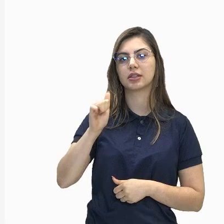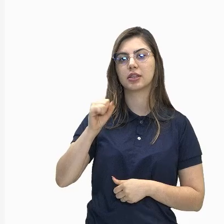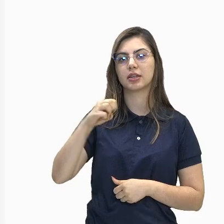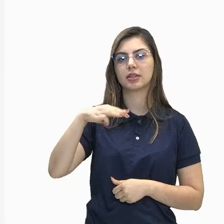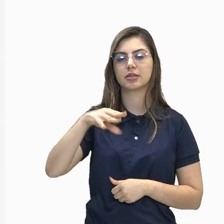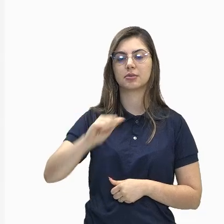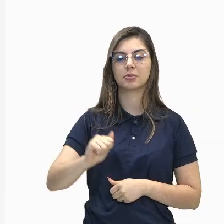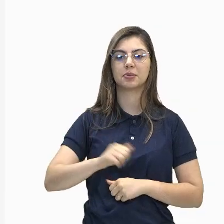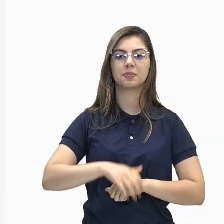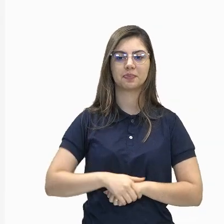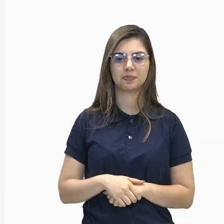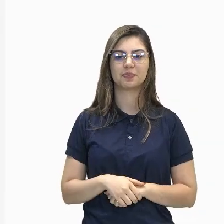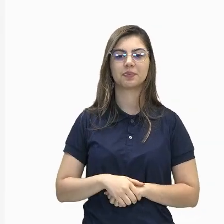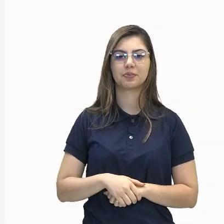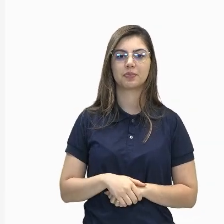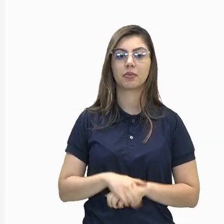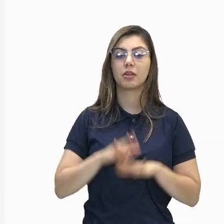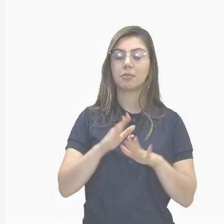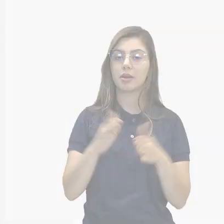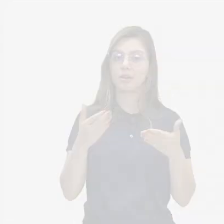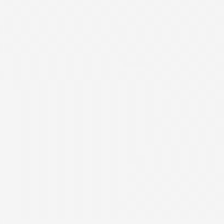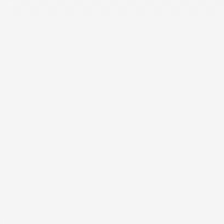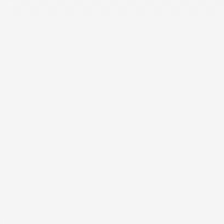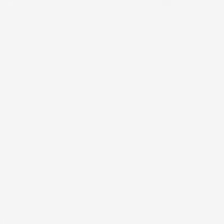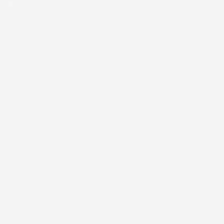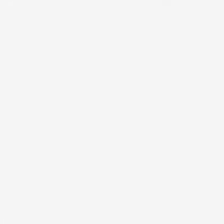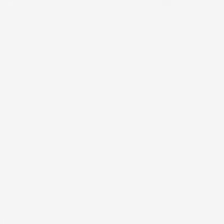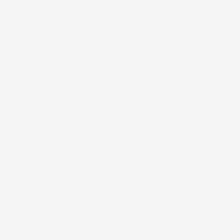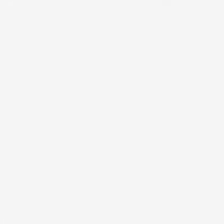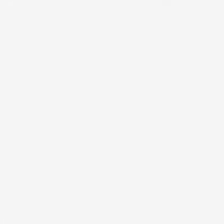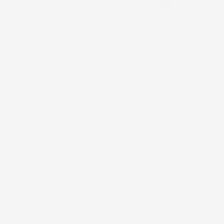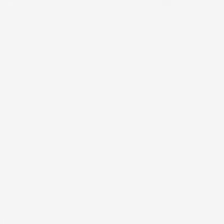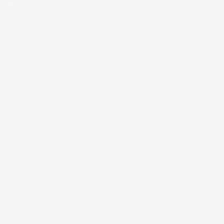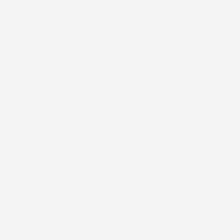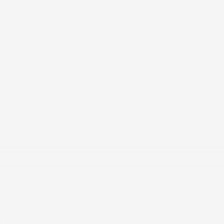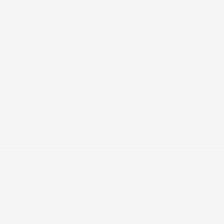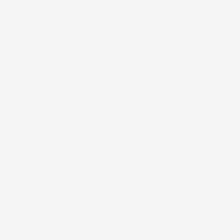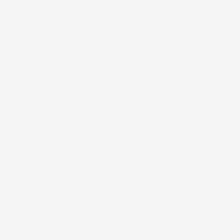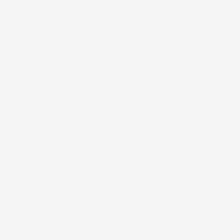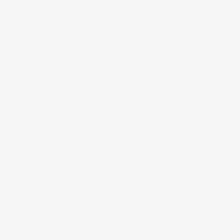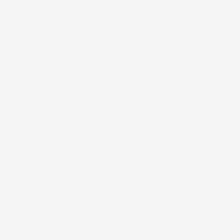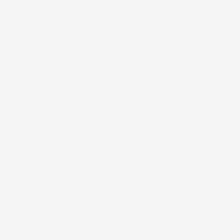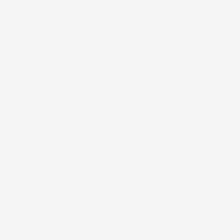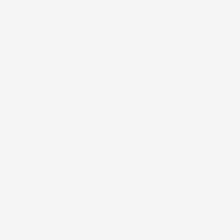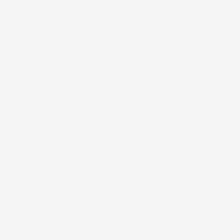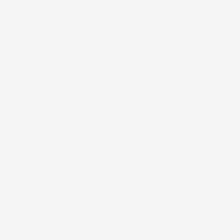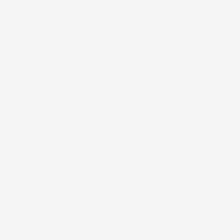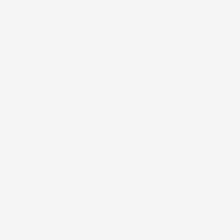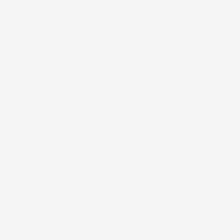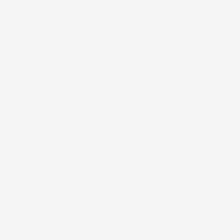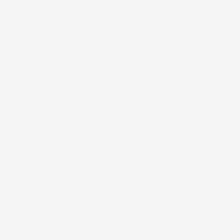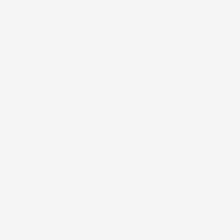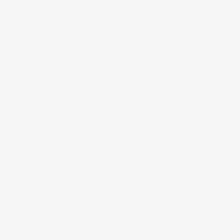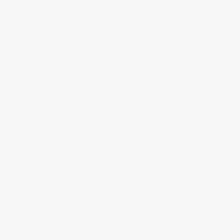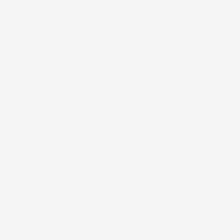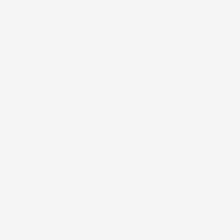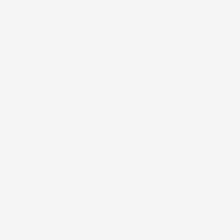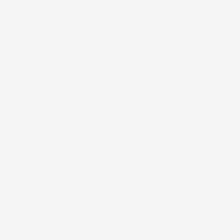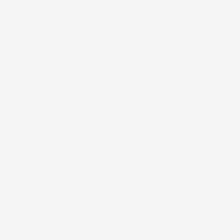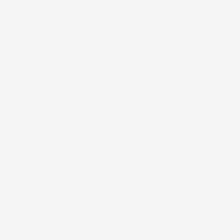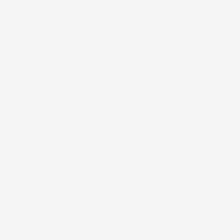exemplo. Ok? Vamos seguir? Já estudamos os termos integrantes, agora vamos observar os